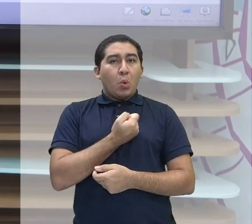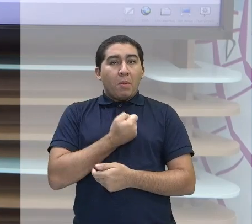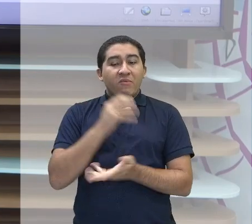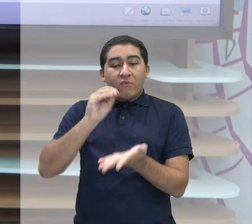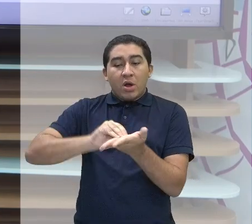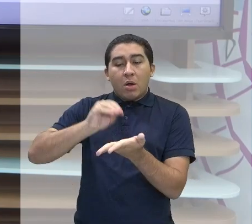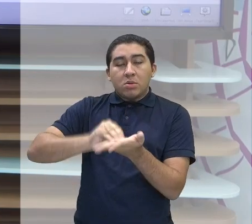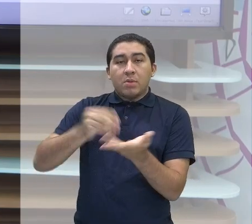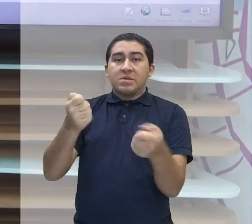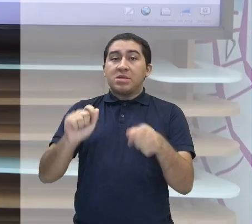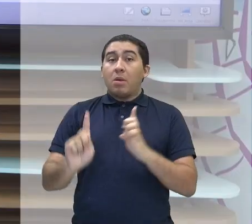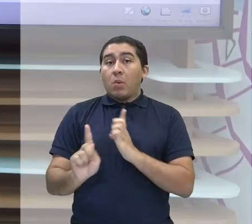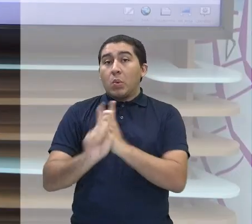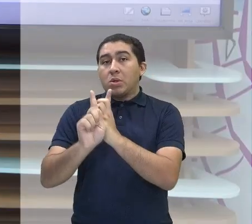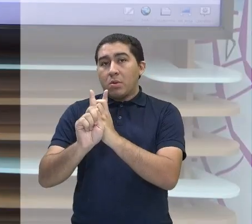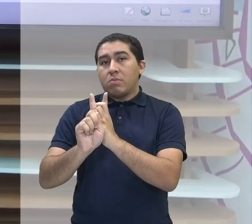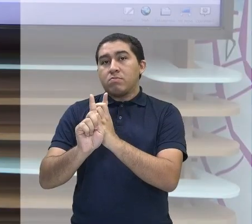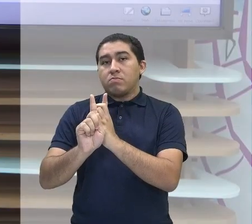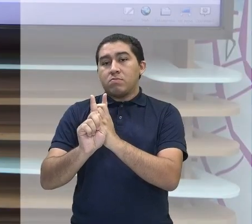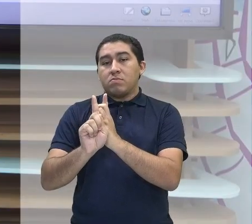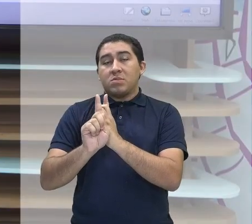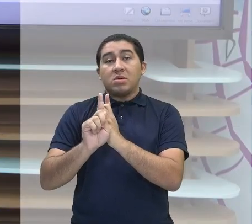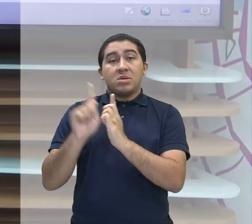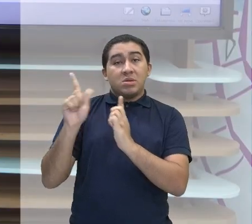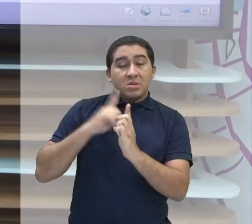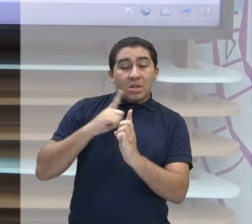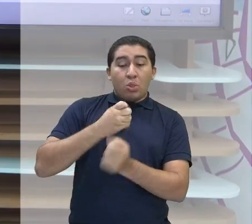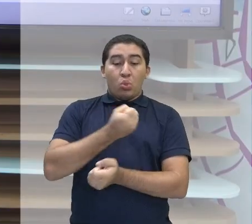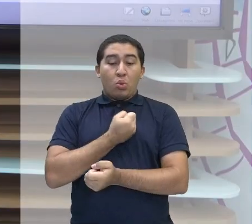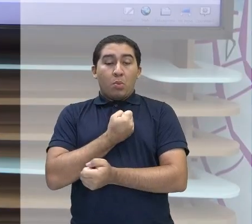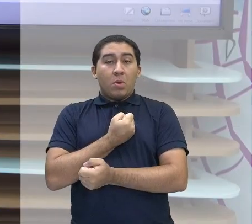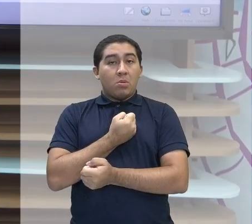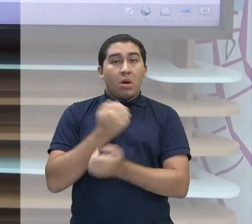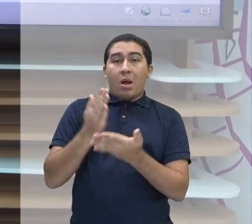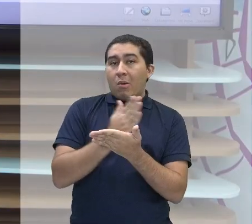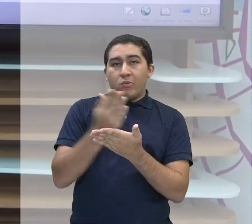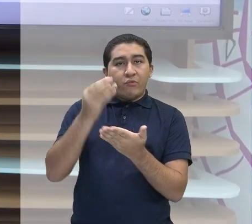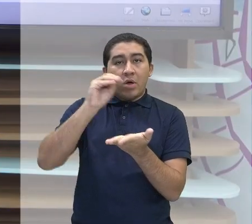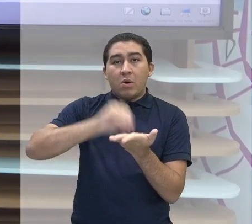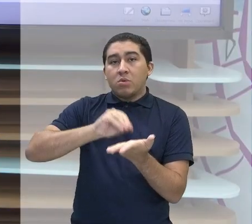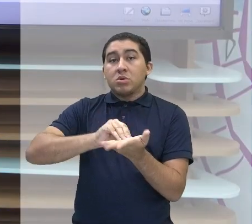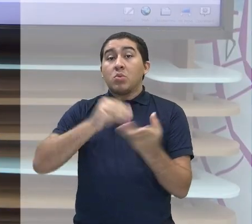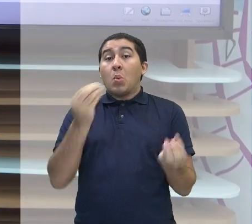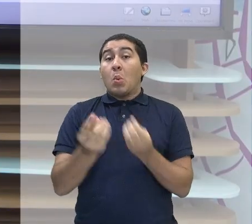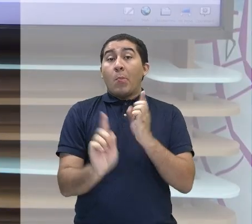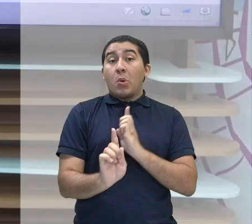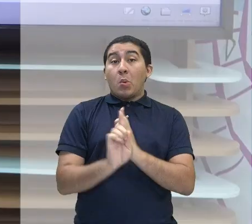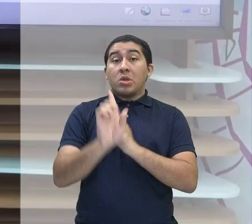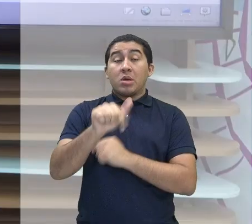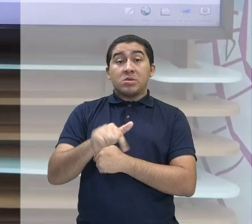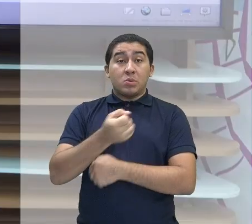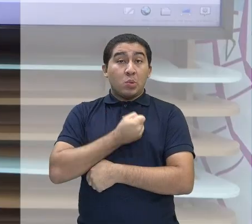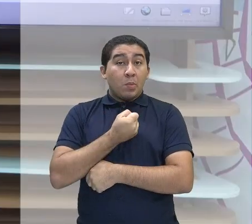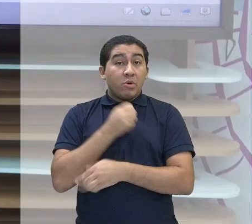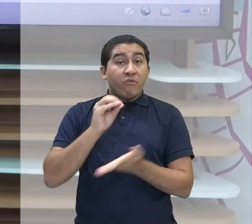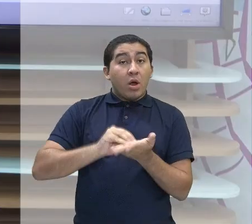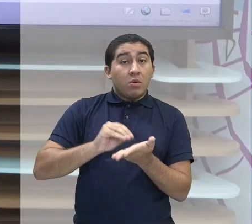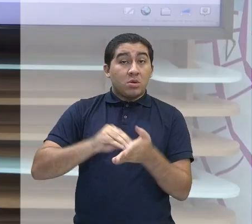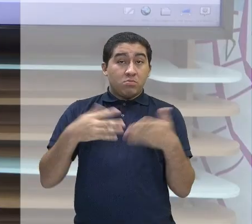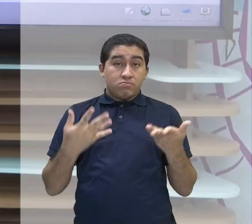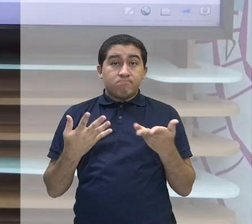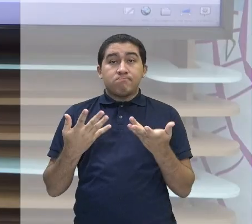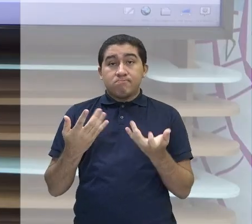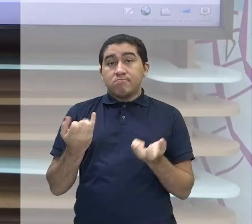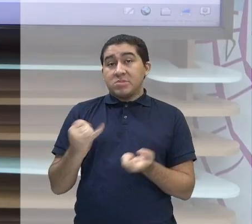preciso encontrar um desses 4 valores. Como é que eu faço para determinar esse quarto valor que eventualmente